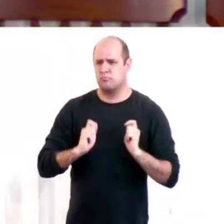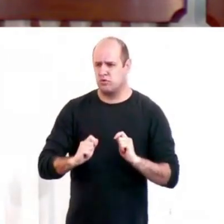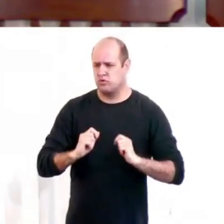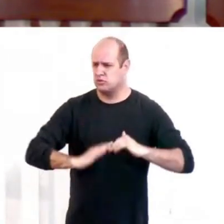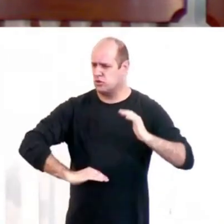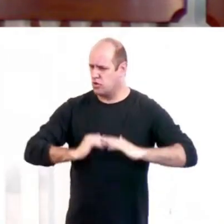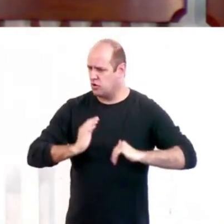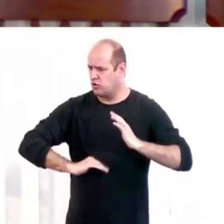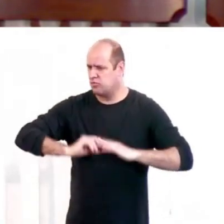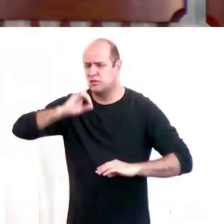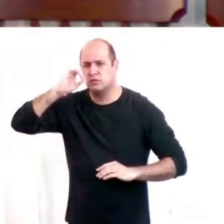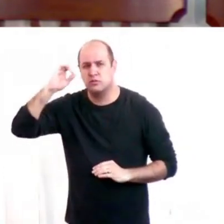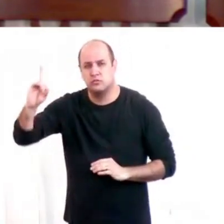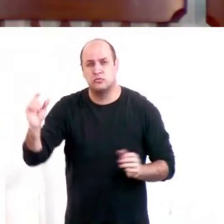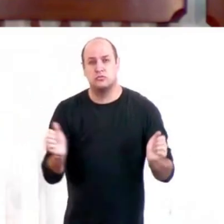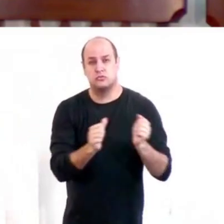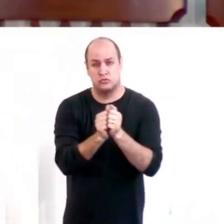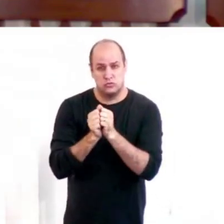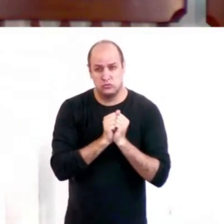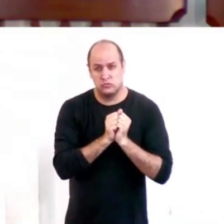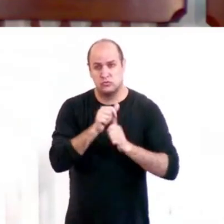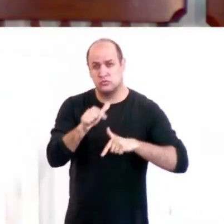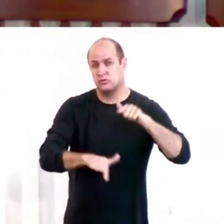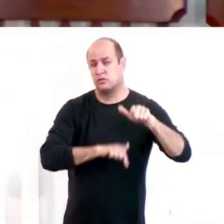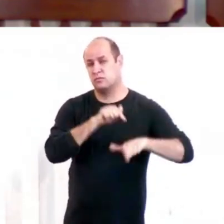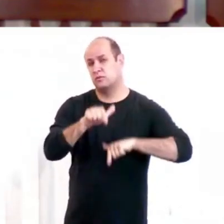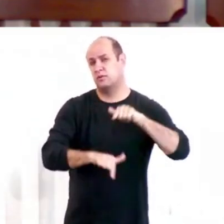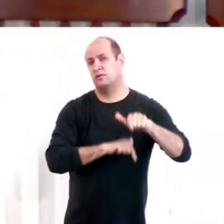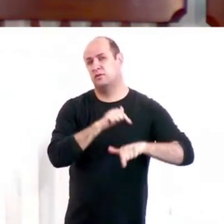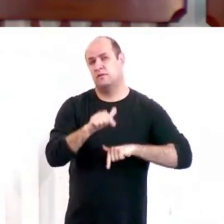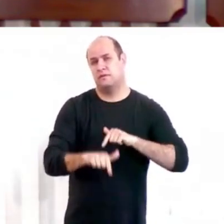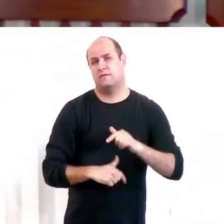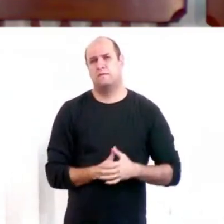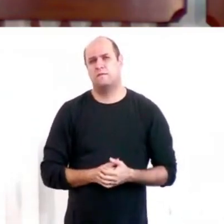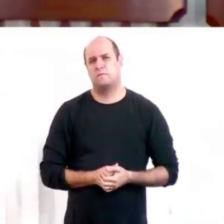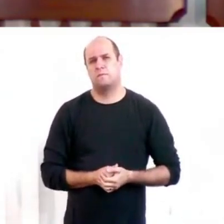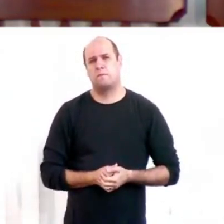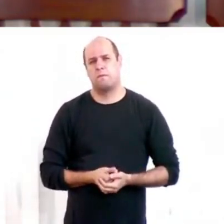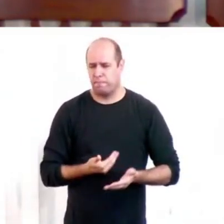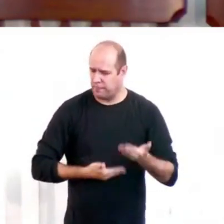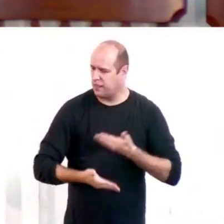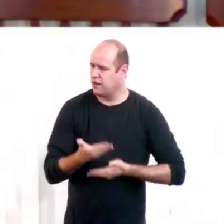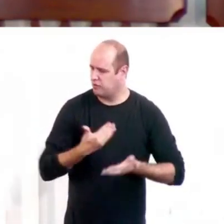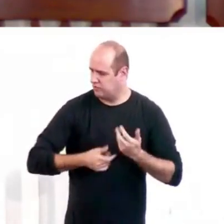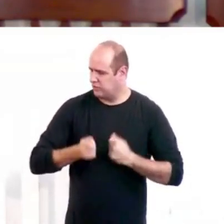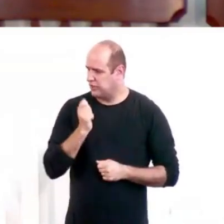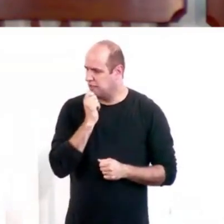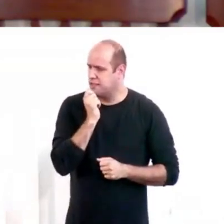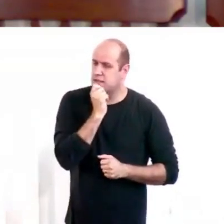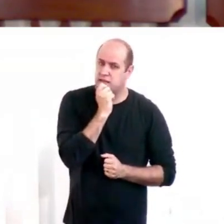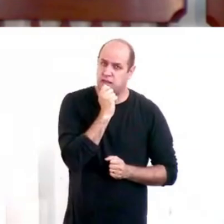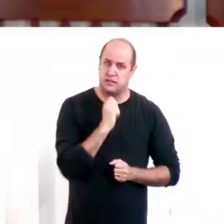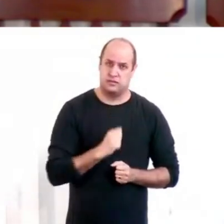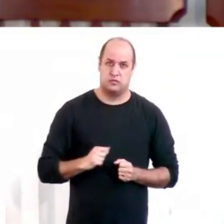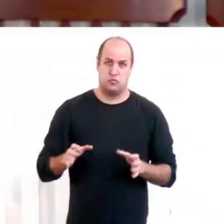Deus juntamente com Ele. Servindo ainda nessa organização Crossover Global,